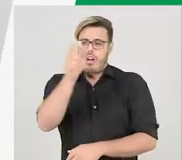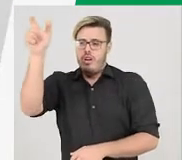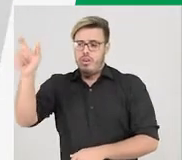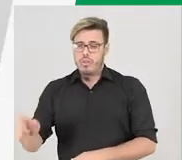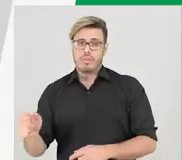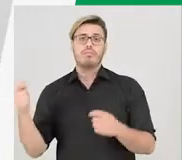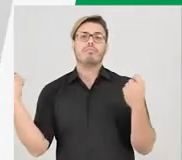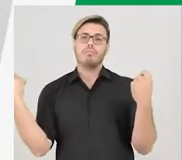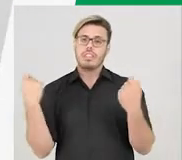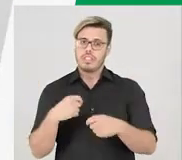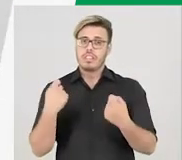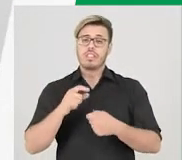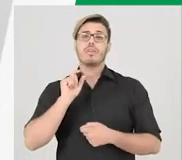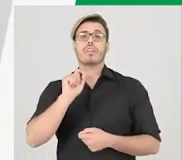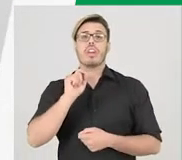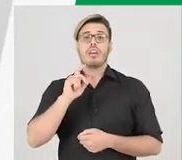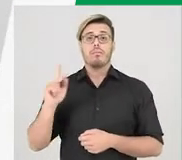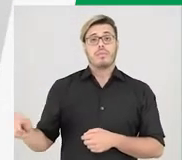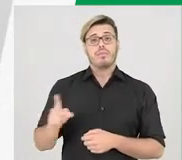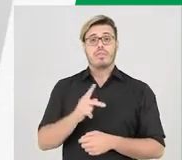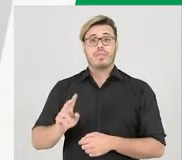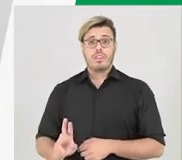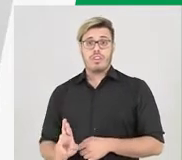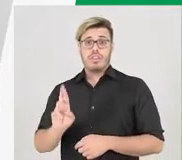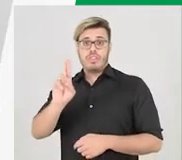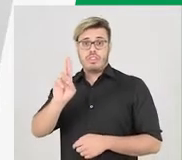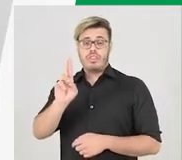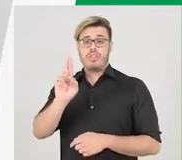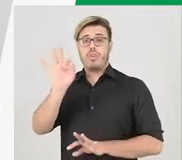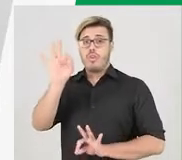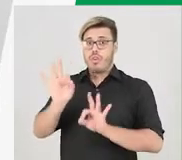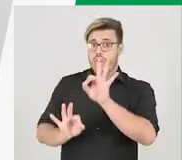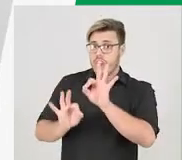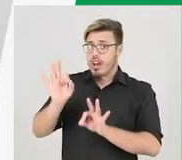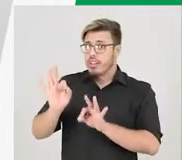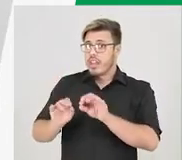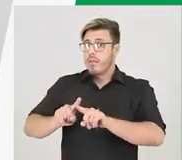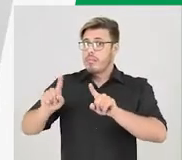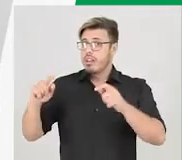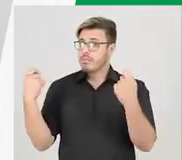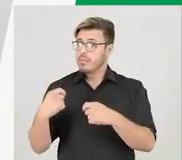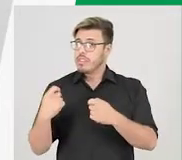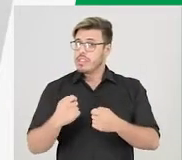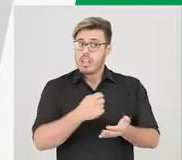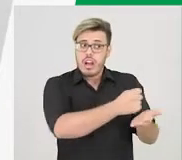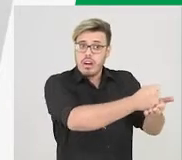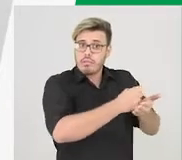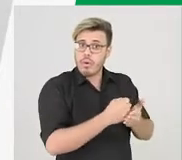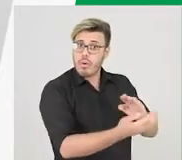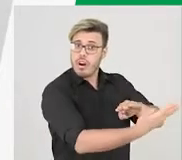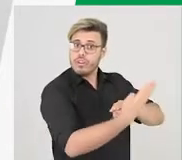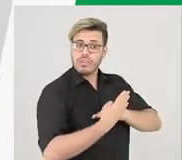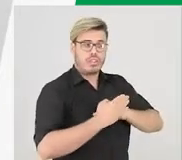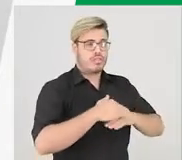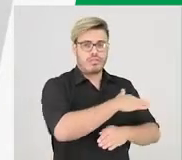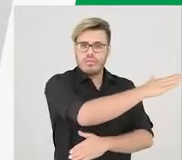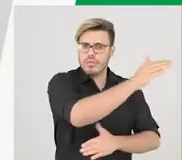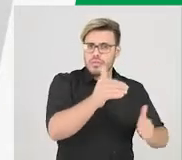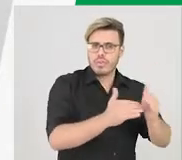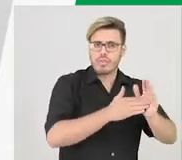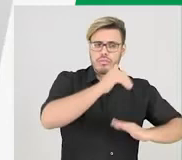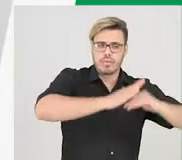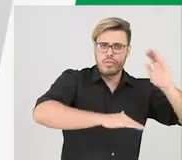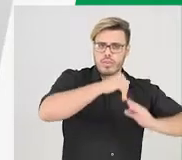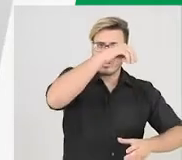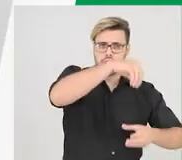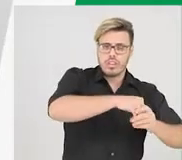elaborado pelo próprio regente, com a colaboração de toda a equipe pedagógica e o técnico da educação especial.